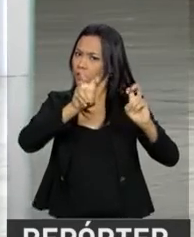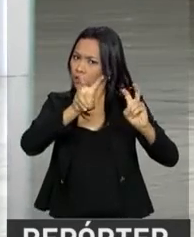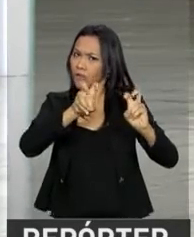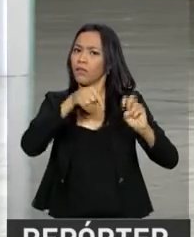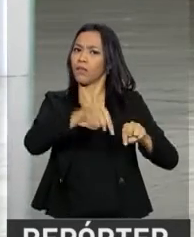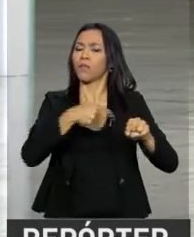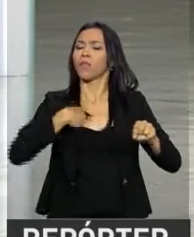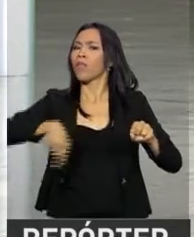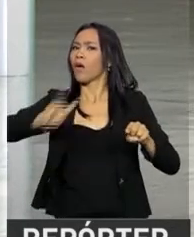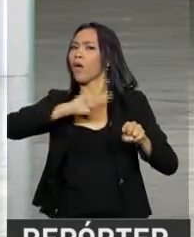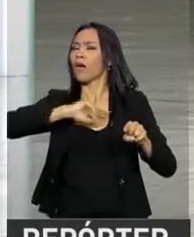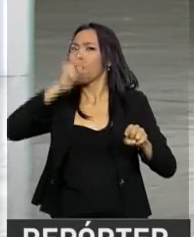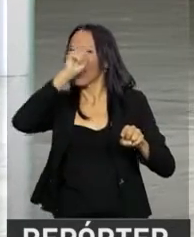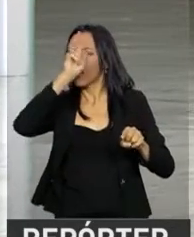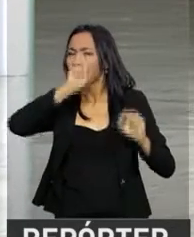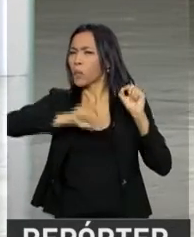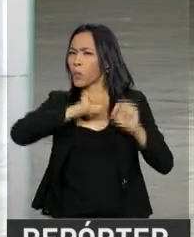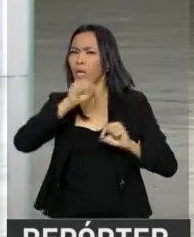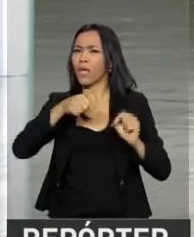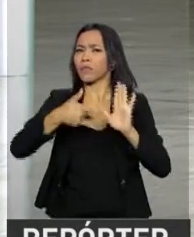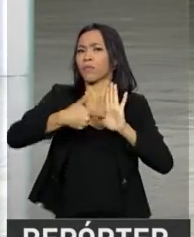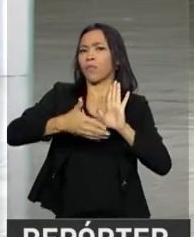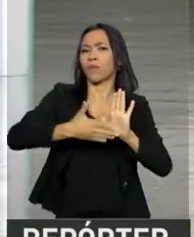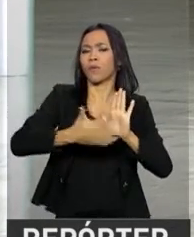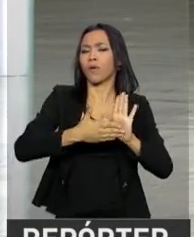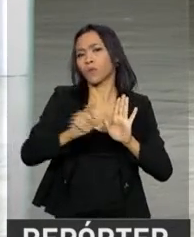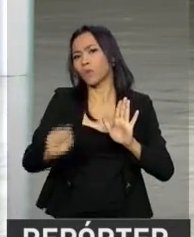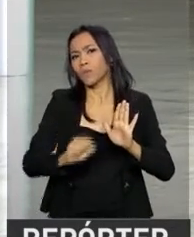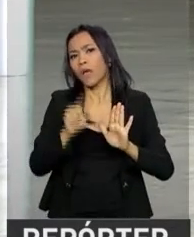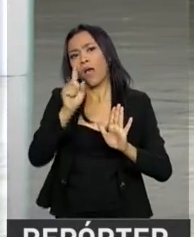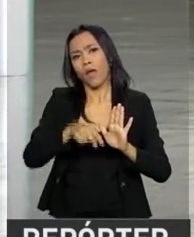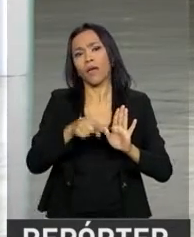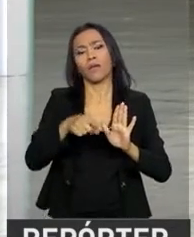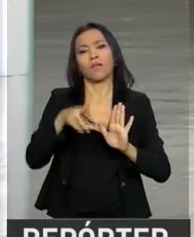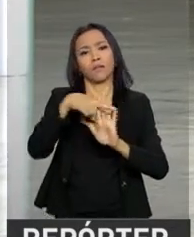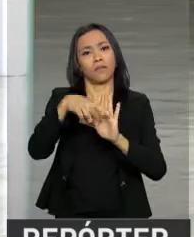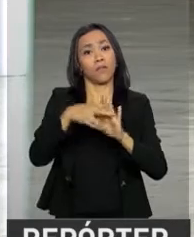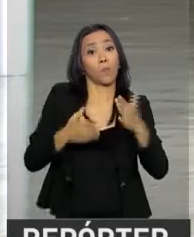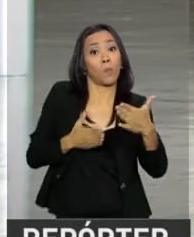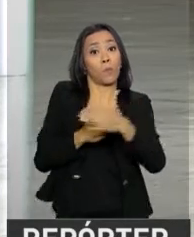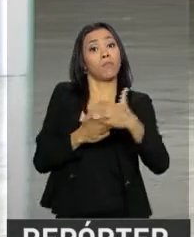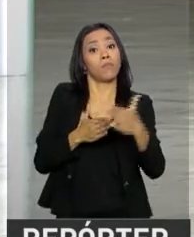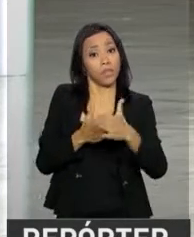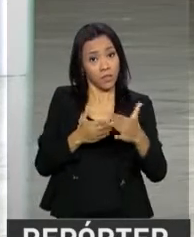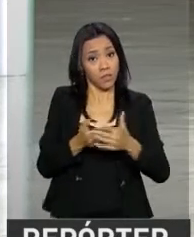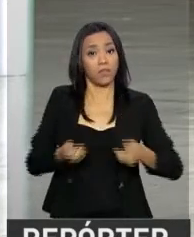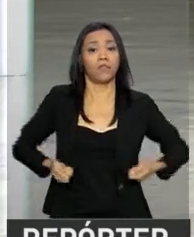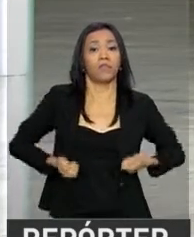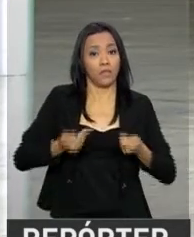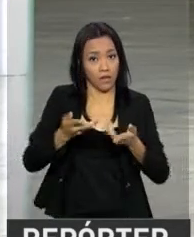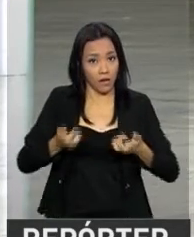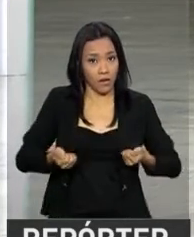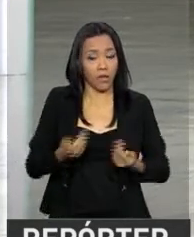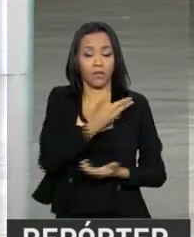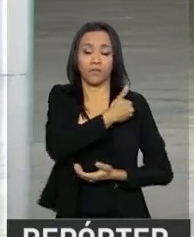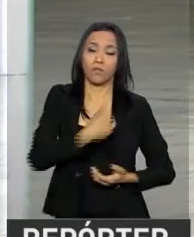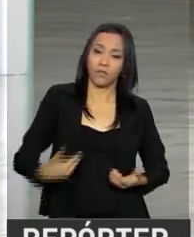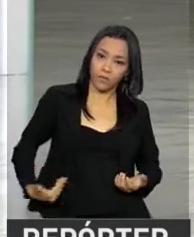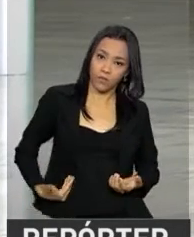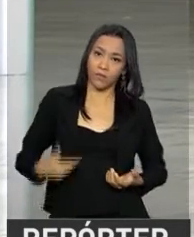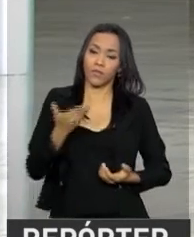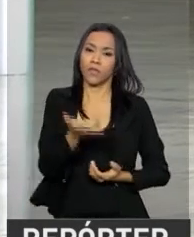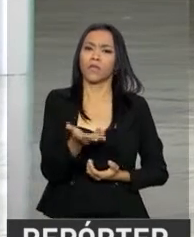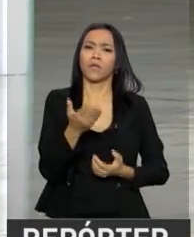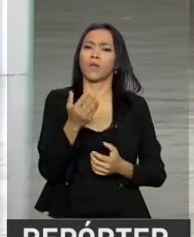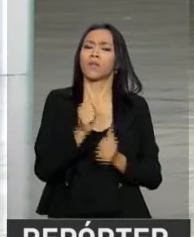medida, a gente lembra, ela estabelece, e a proposta é que seja estabelecido, então, um teto, um limite para o crescimento dos gastos públicos com